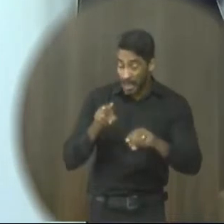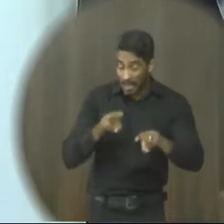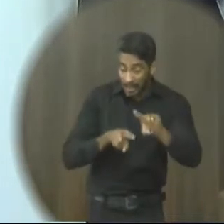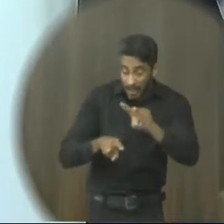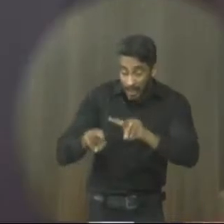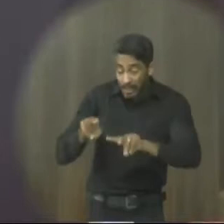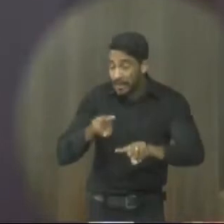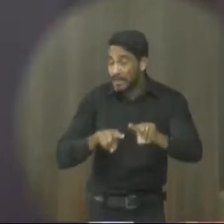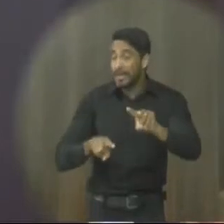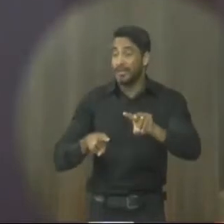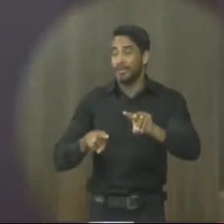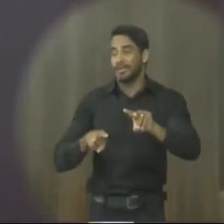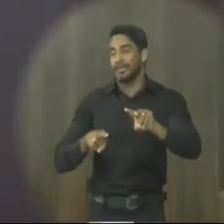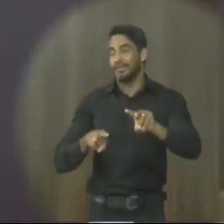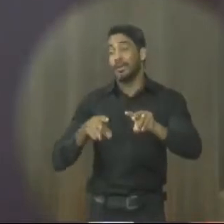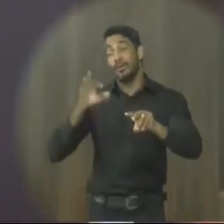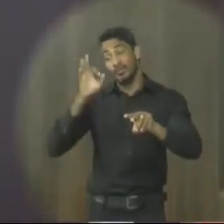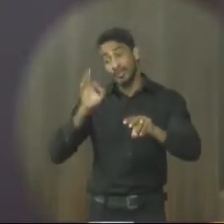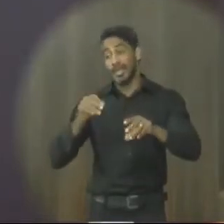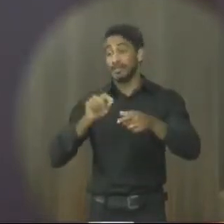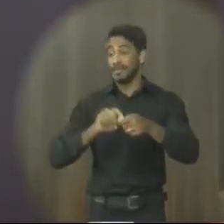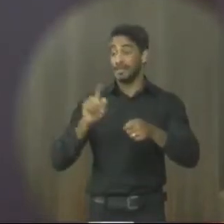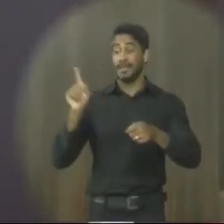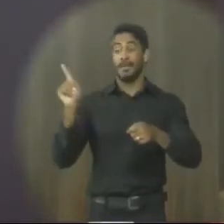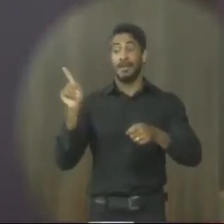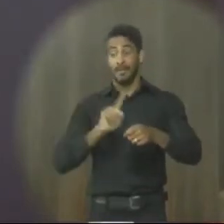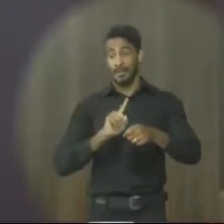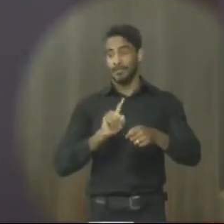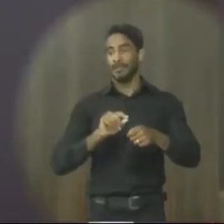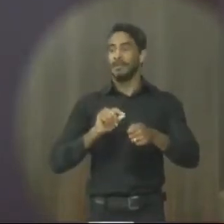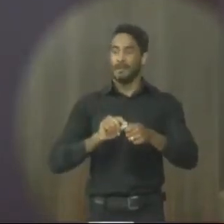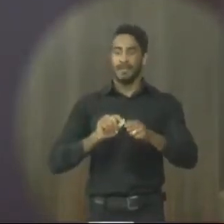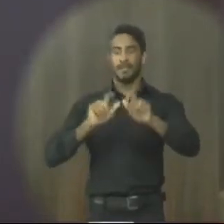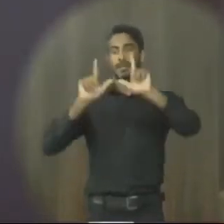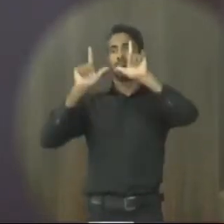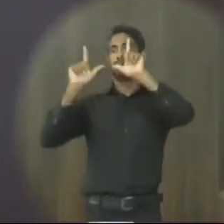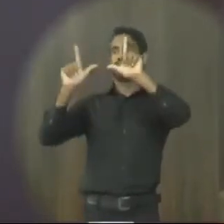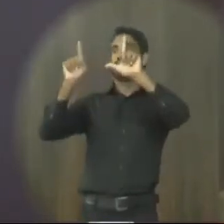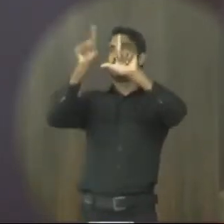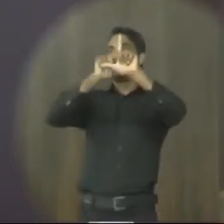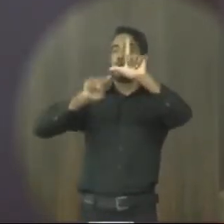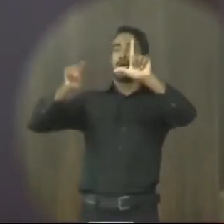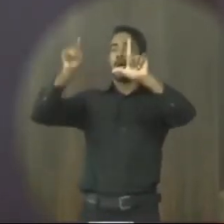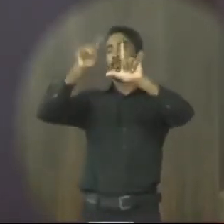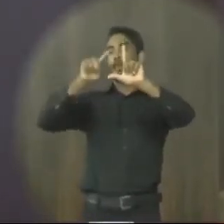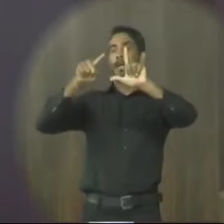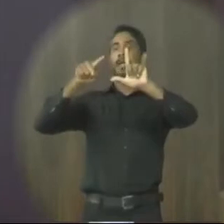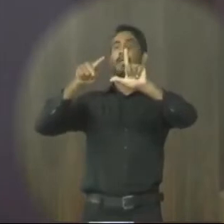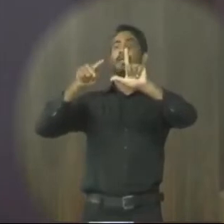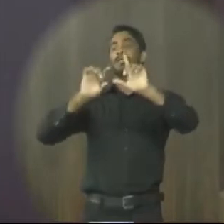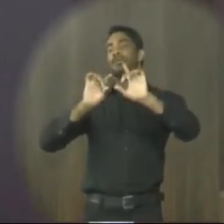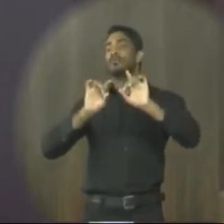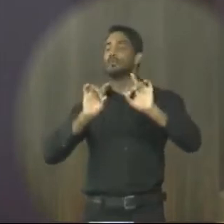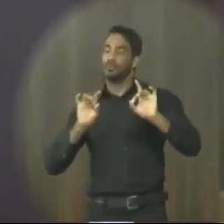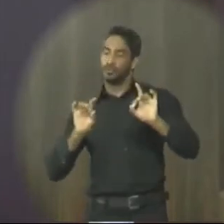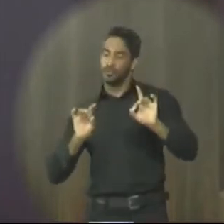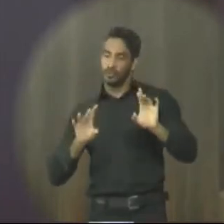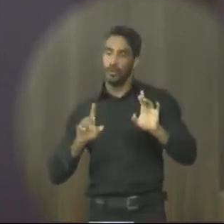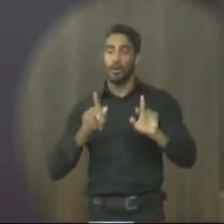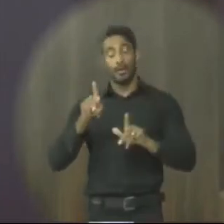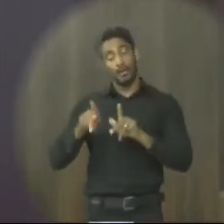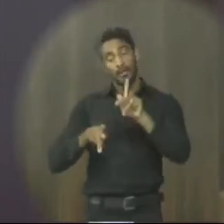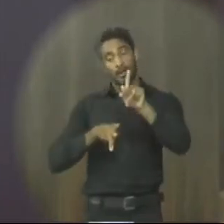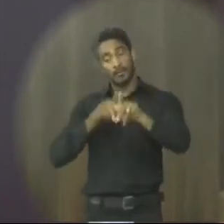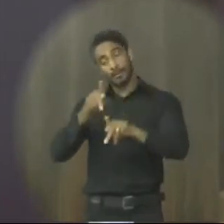ideal seria não fazer o quebra-mola, seria instalar as placas, né, de regulamentação, e a